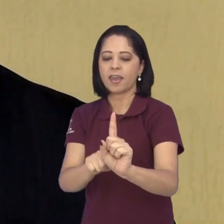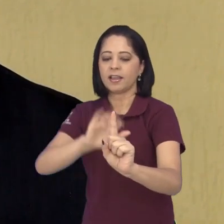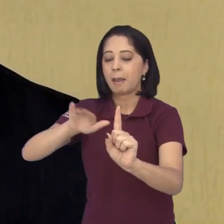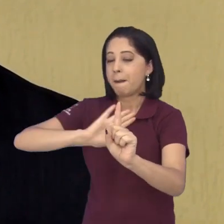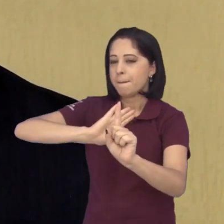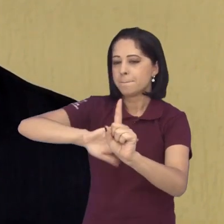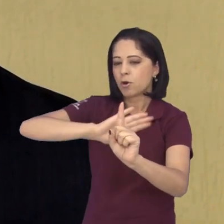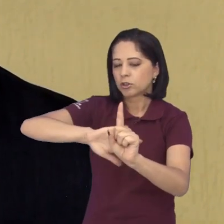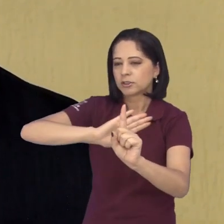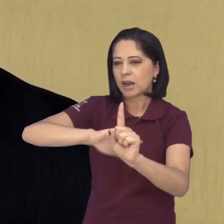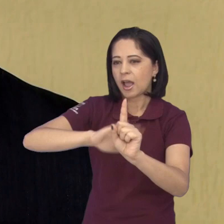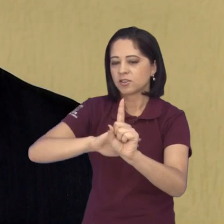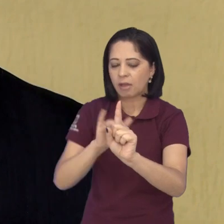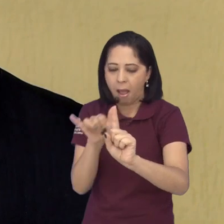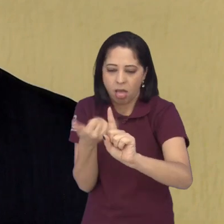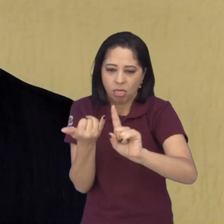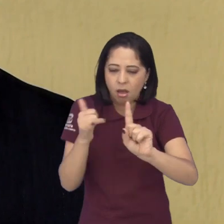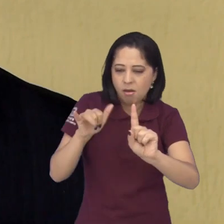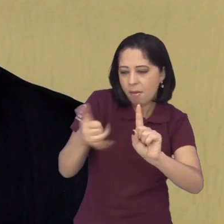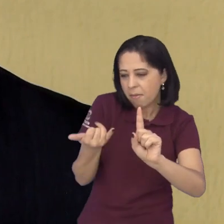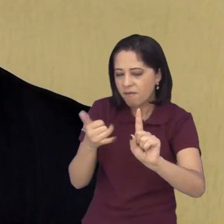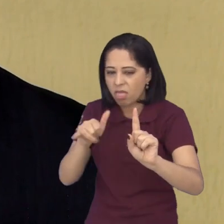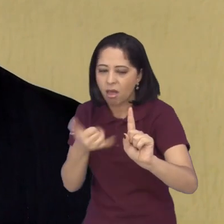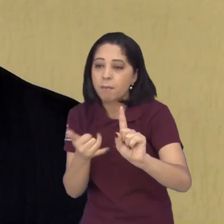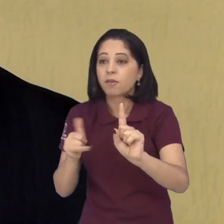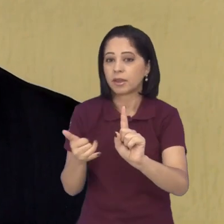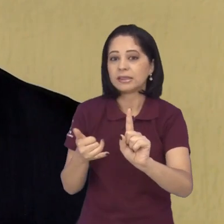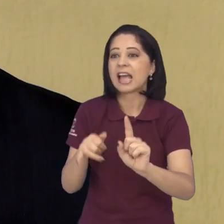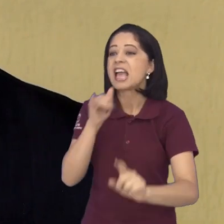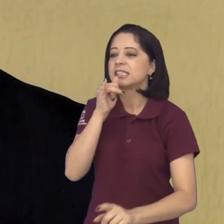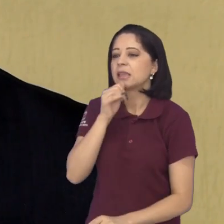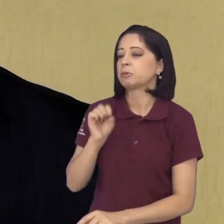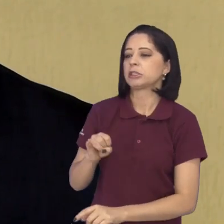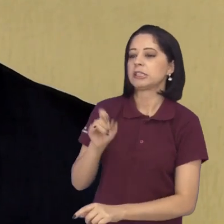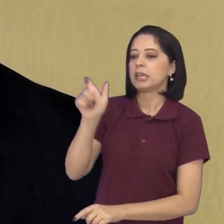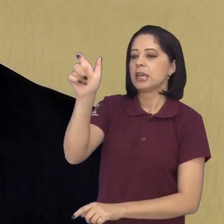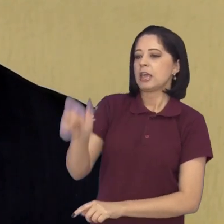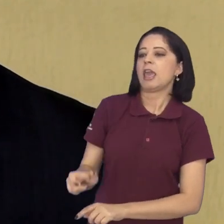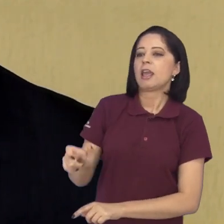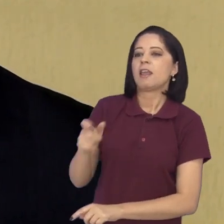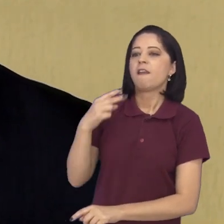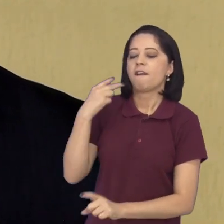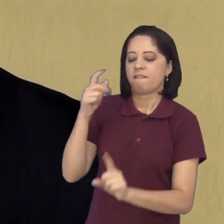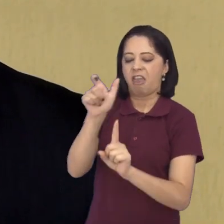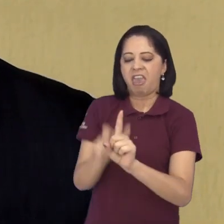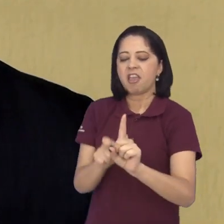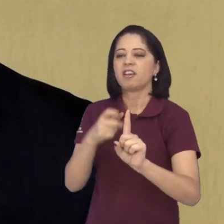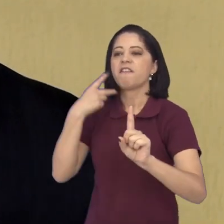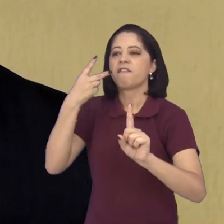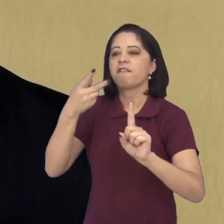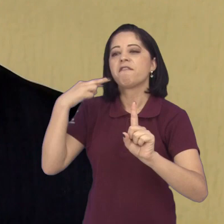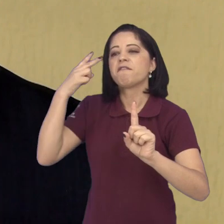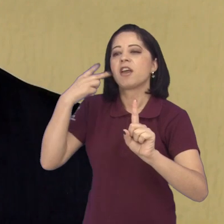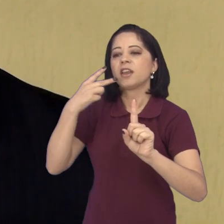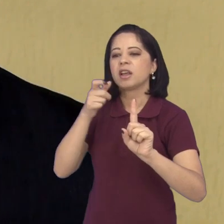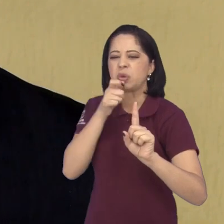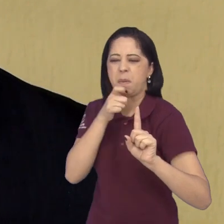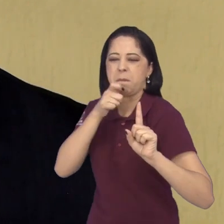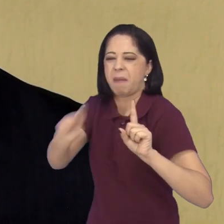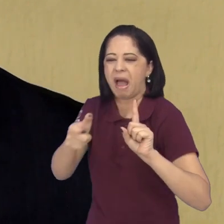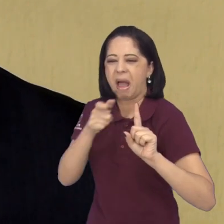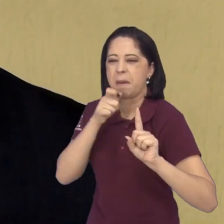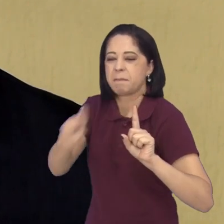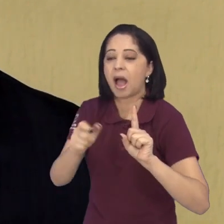configure quebra de decoro. Por exemplo, se um parlamentar ele xinga de maneira assintosa ou